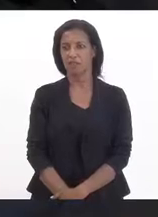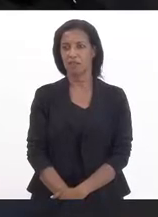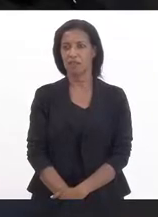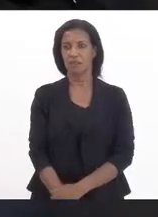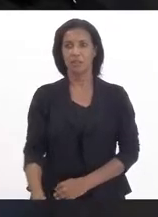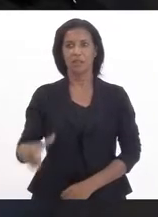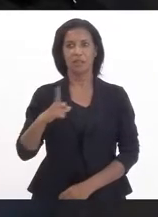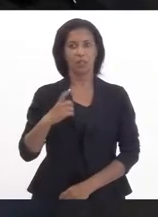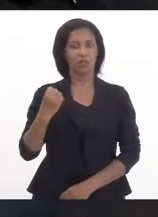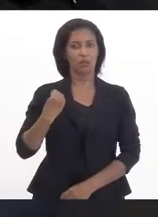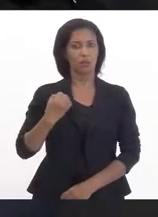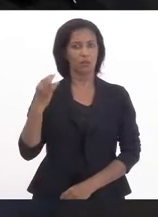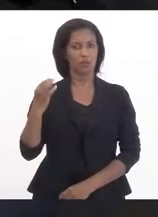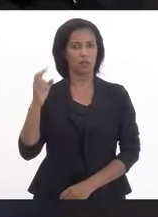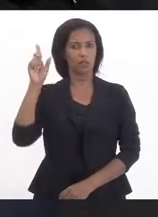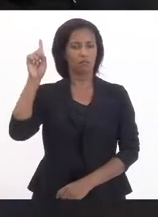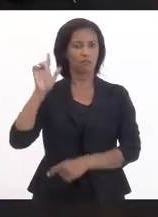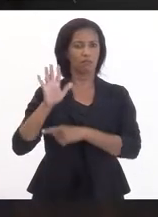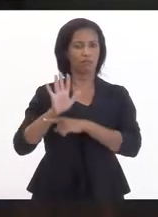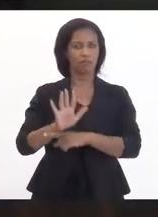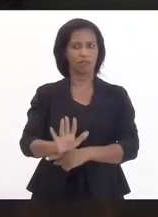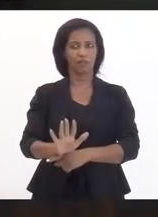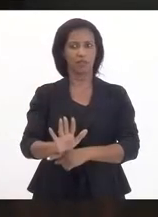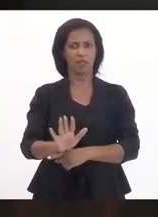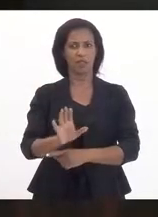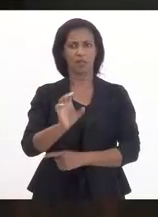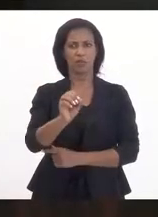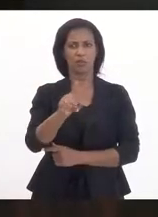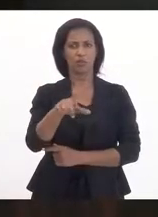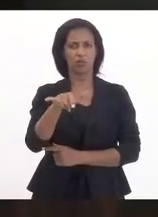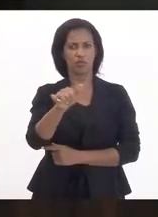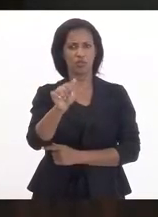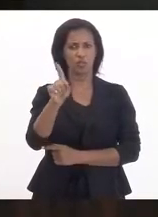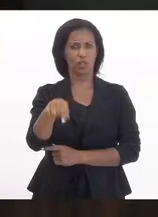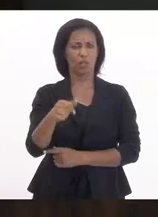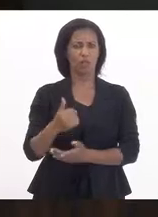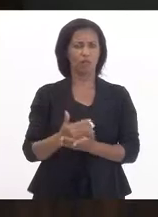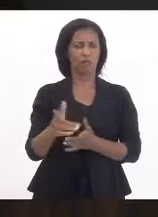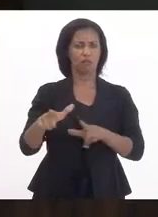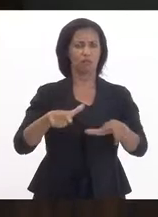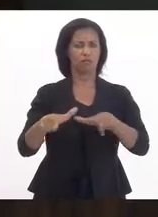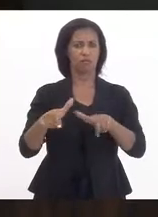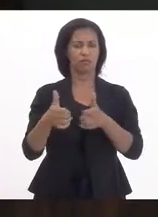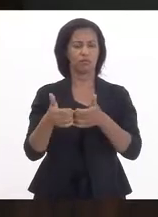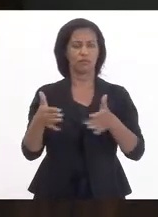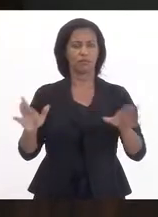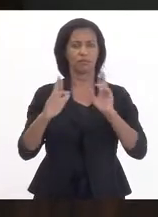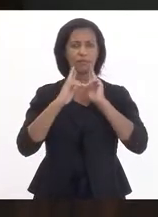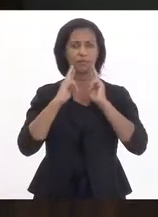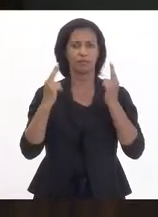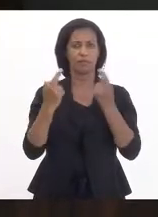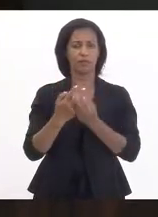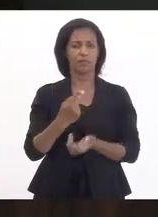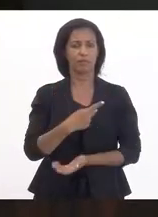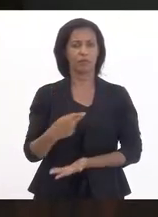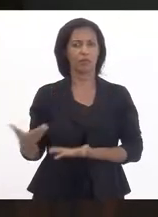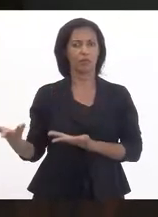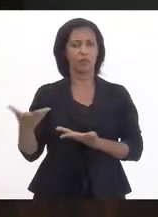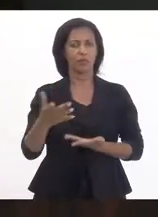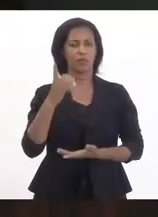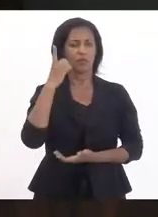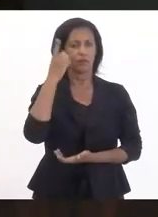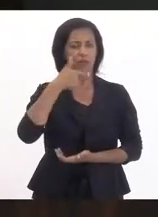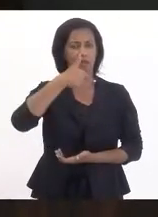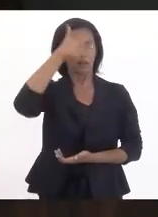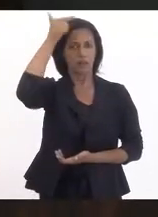Havendo o número legal e sob a proteção de Deus e de Oxalá, iniciamos os nossos trabalhos. Está aberta a sessão. A presidência convida o senhor